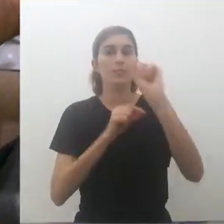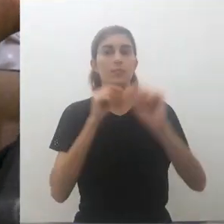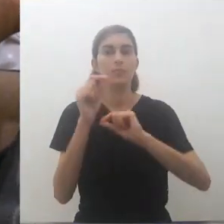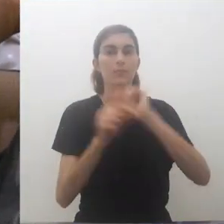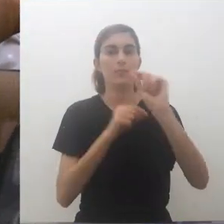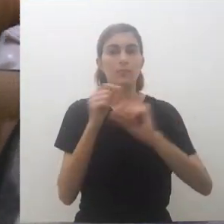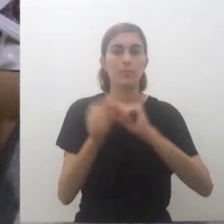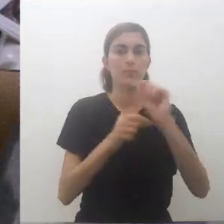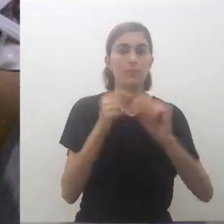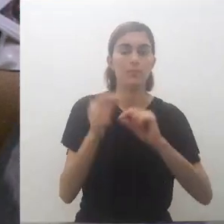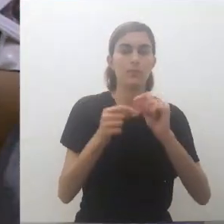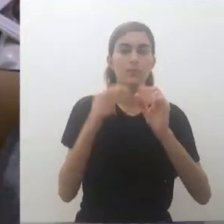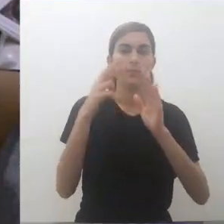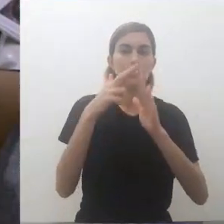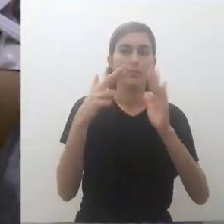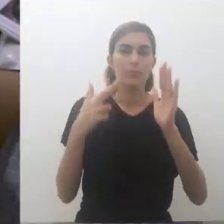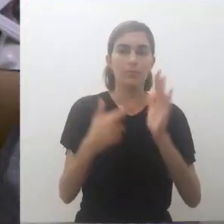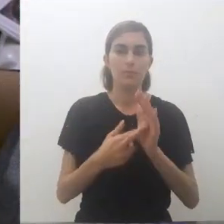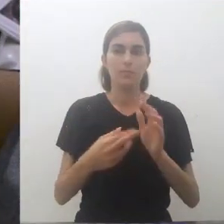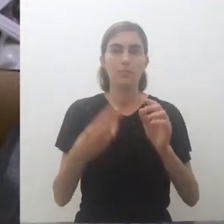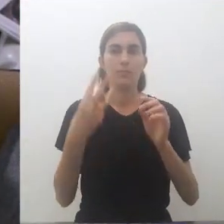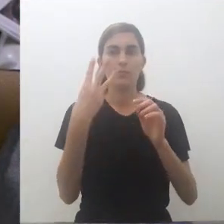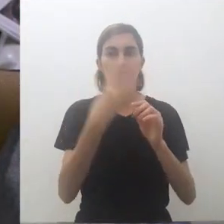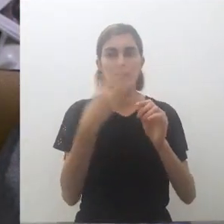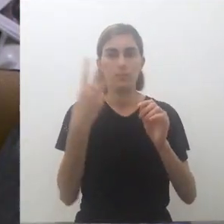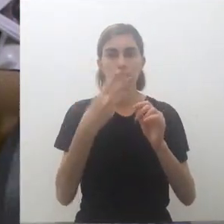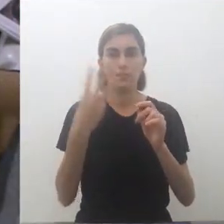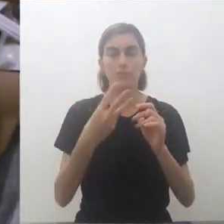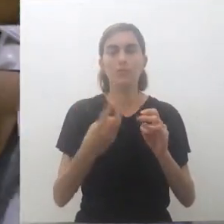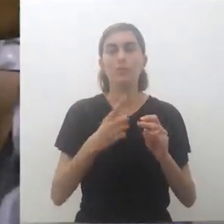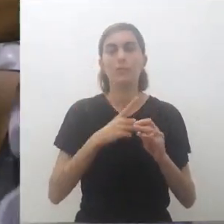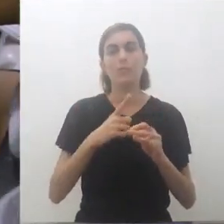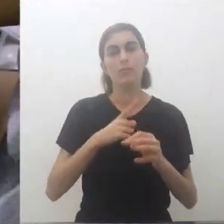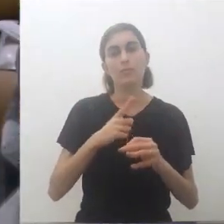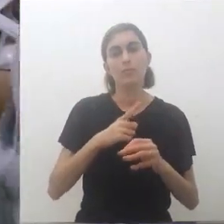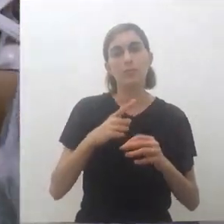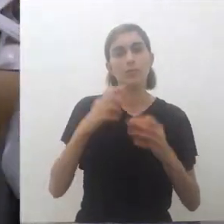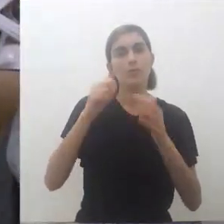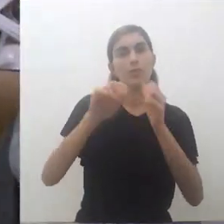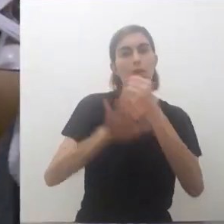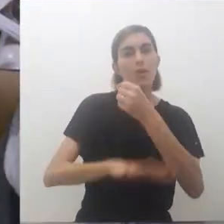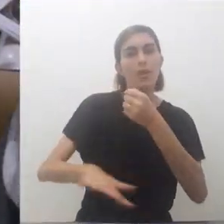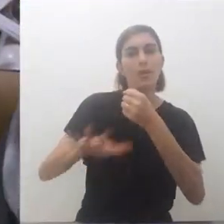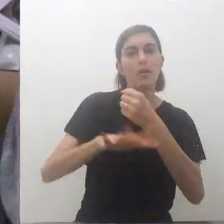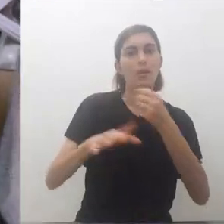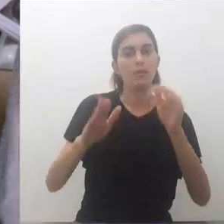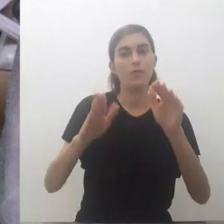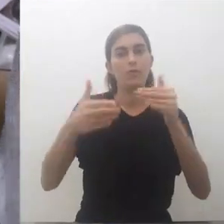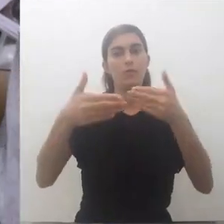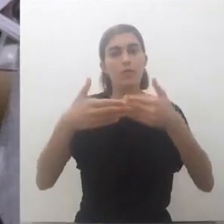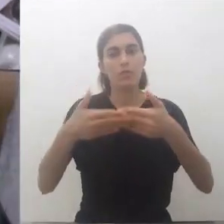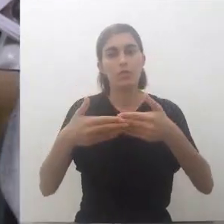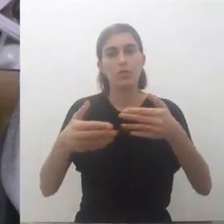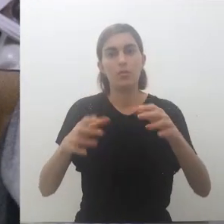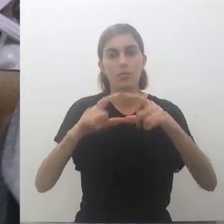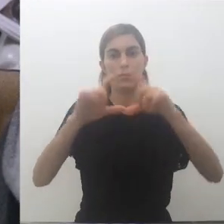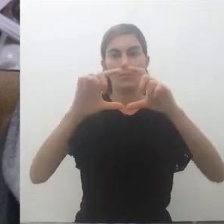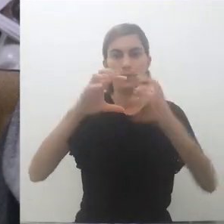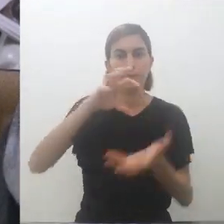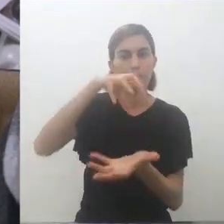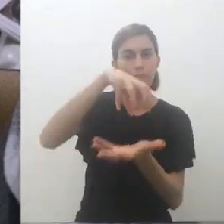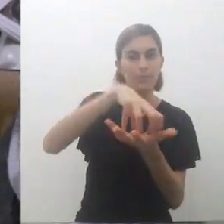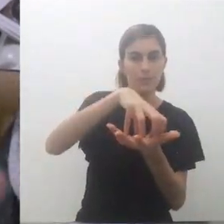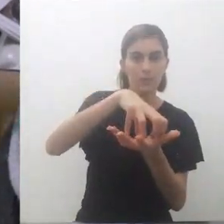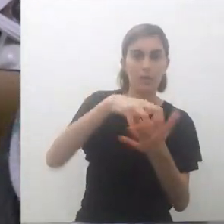a regra dos terços ela tem uma área mais fechada no centro, enquanto que a